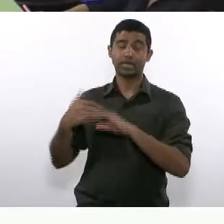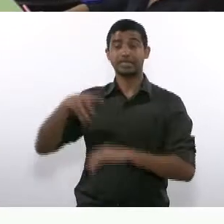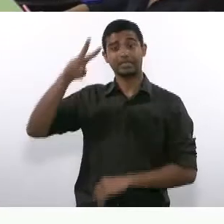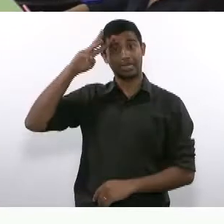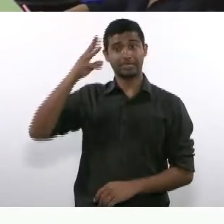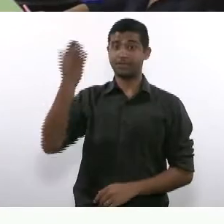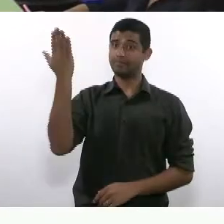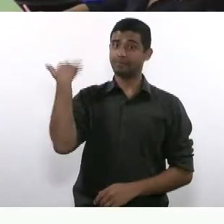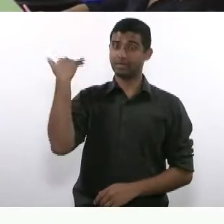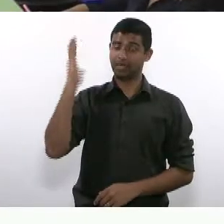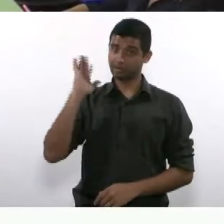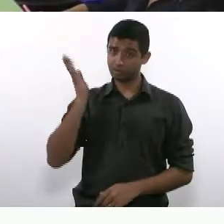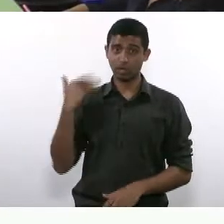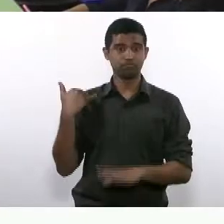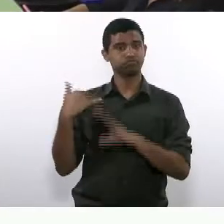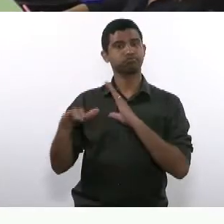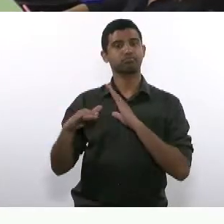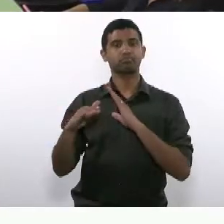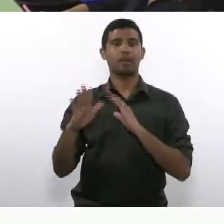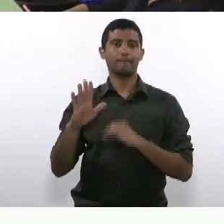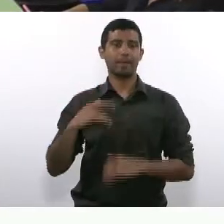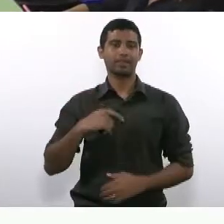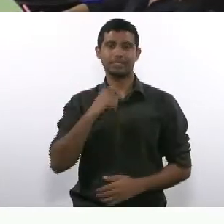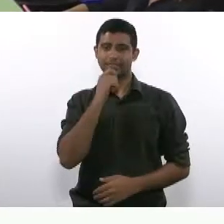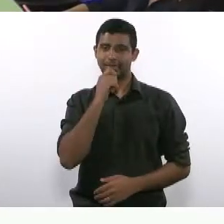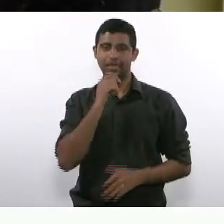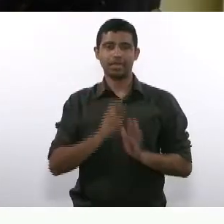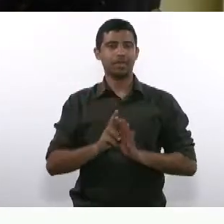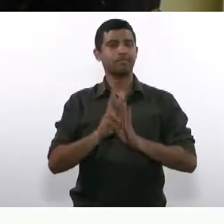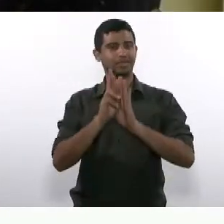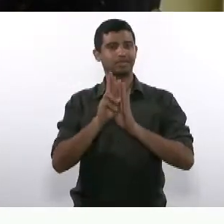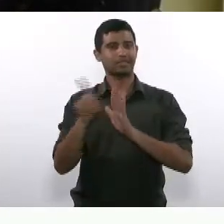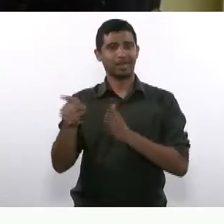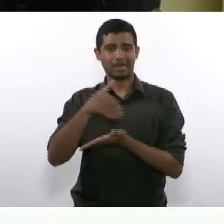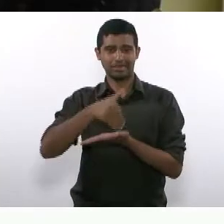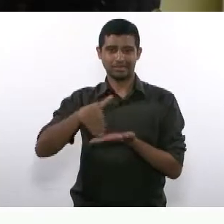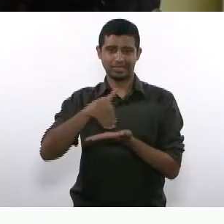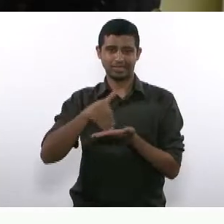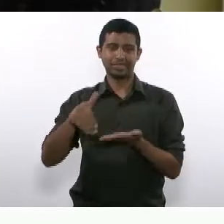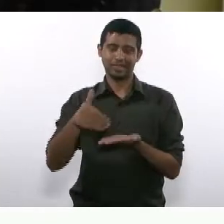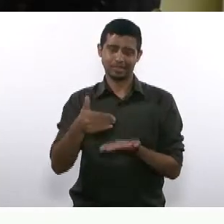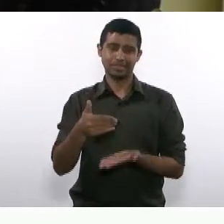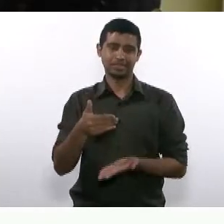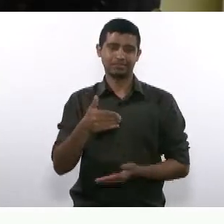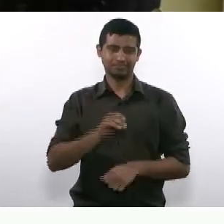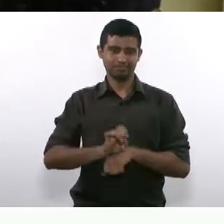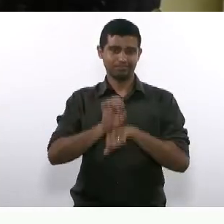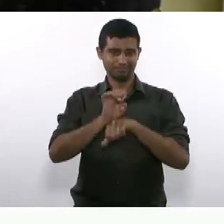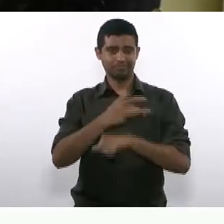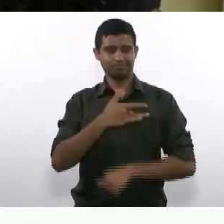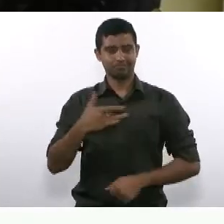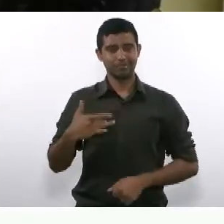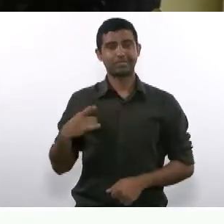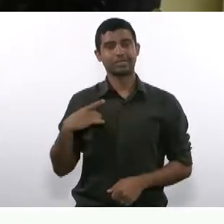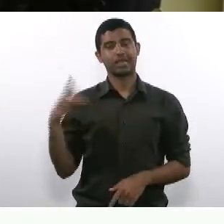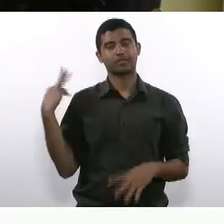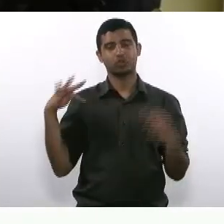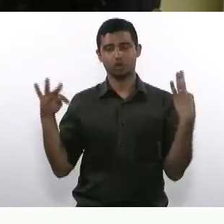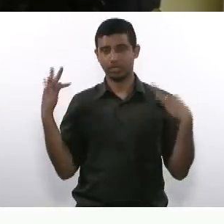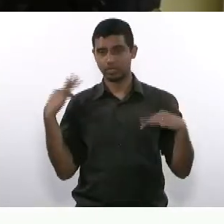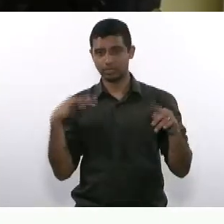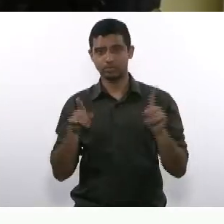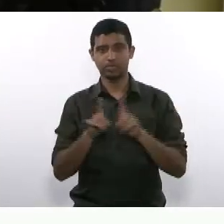passada, sem representante da Secretaria Estadual de Saúde. Presente a Secretaria Estadual de Turismo e